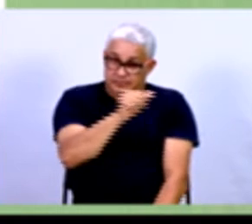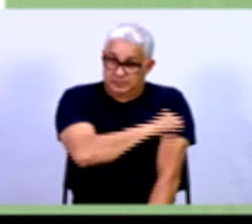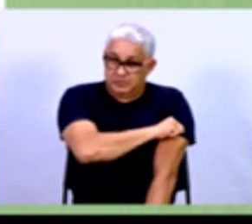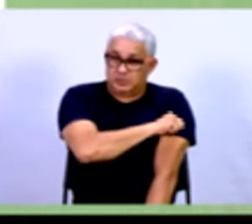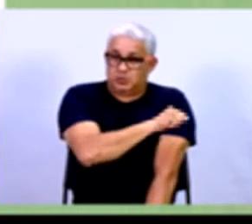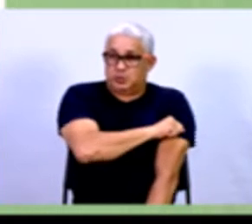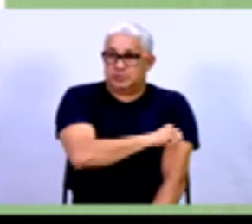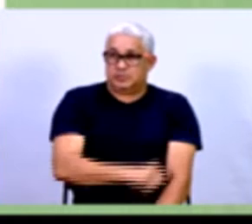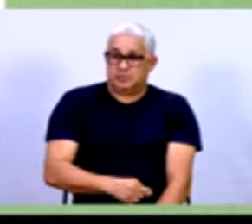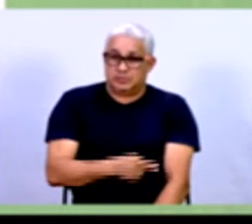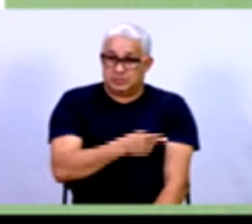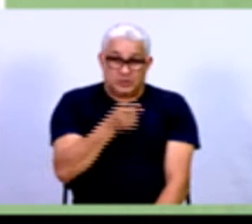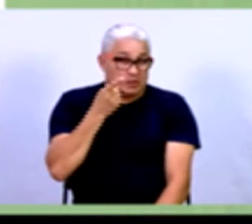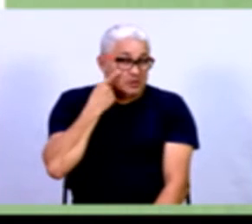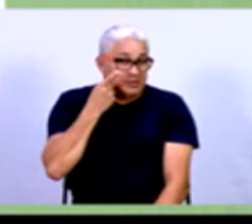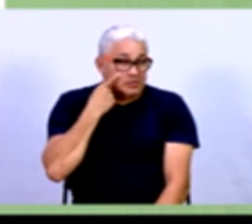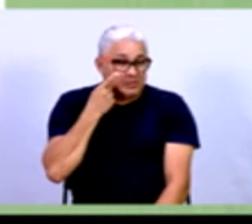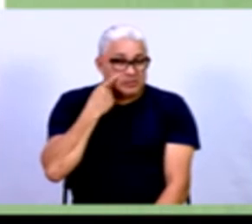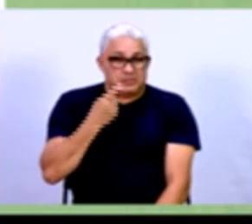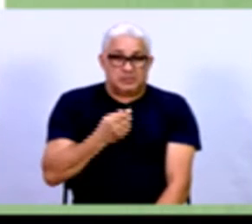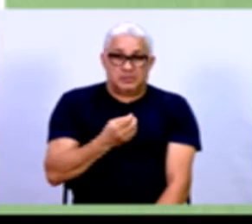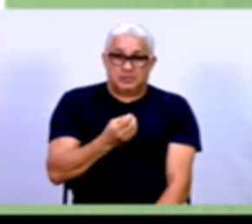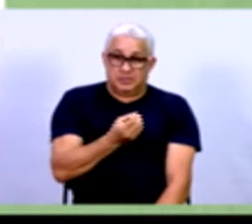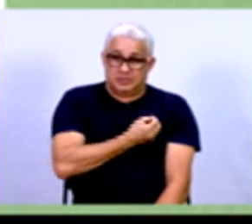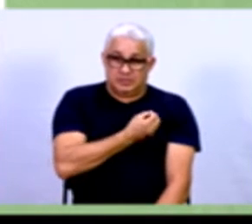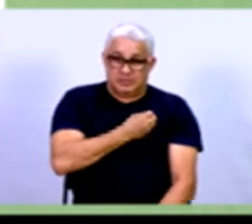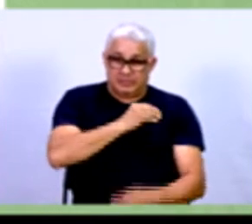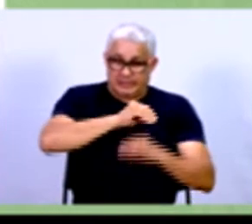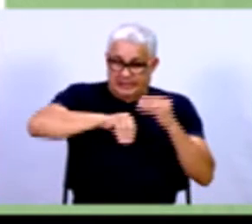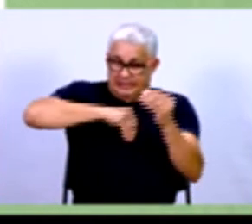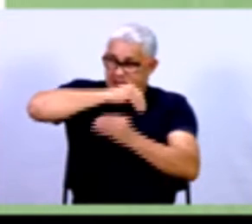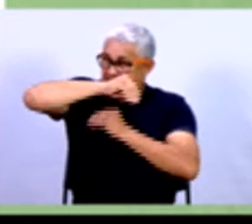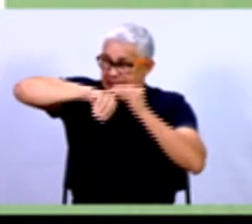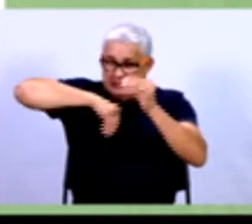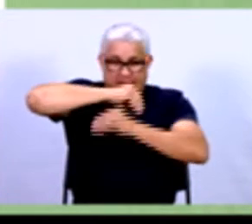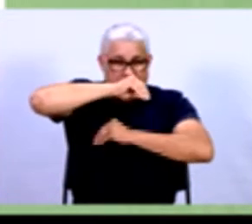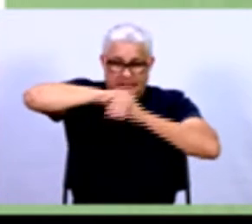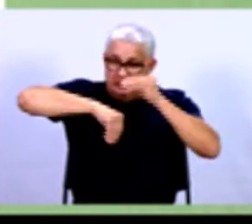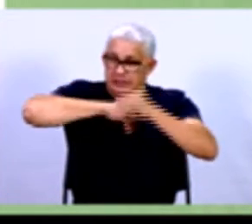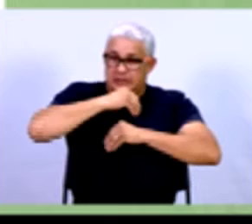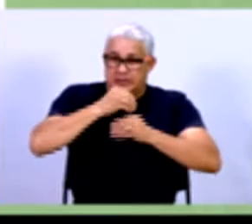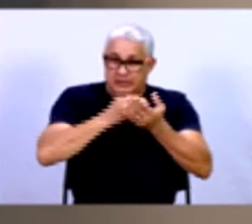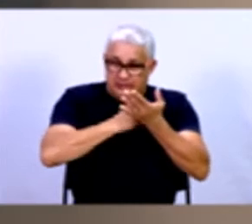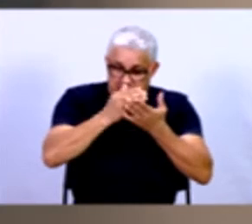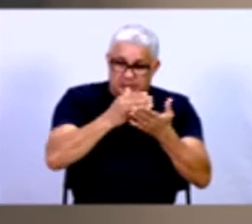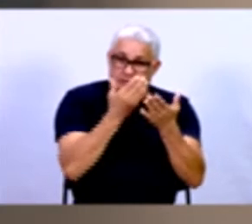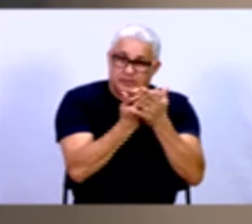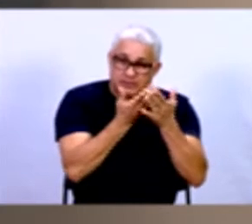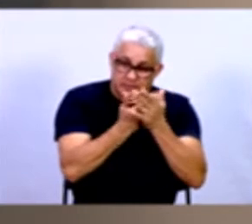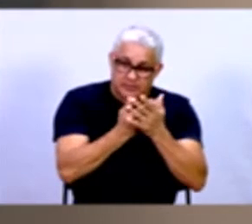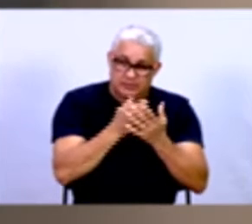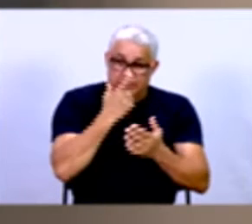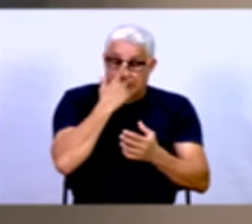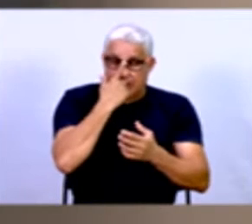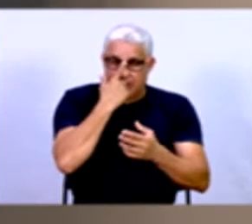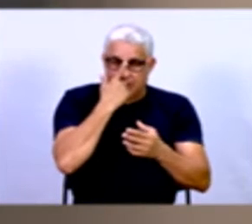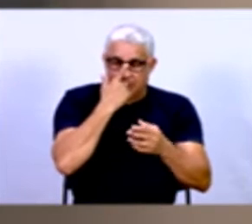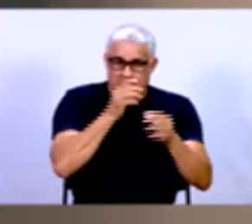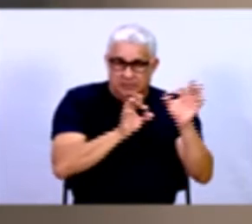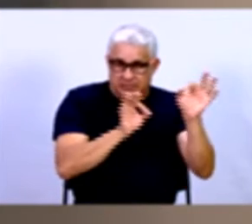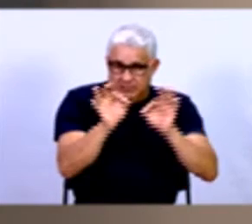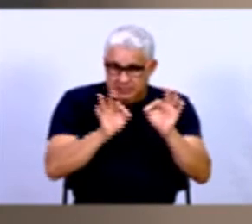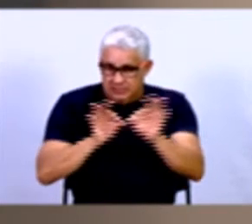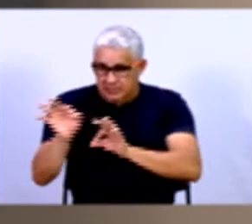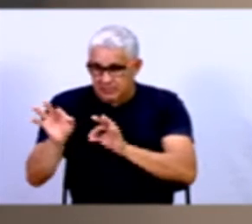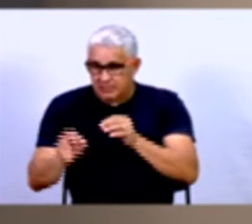E para vocês verem que esses números estão todos bagunçados, né? Para a gente começar a fazer um estudo, fazer uma distribuição de frequência disso